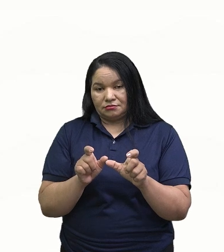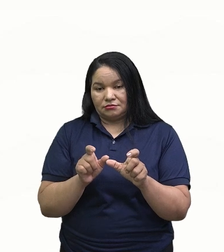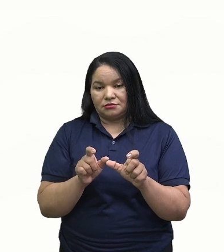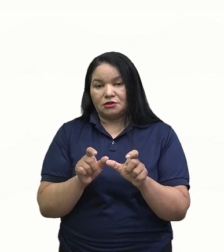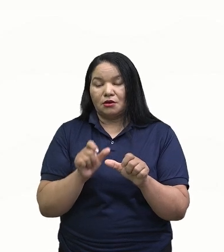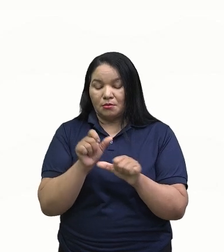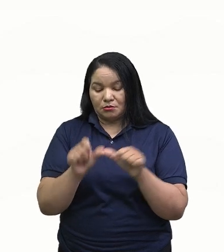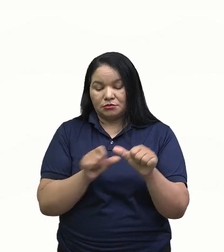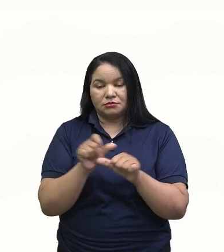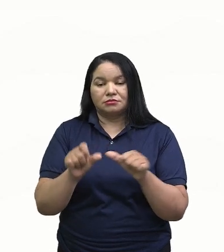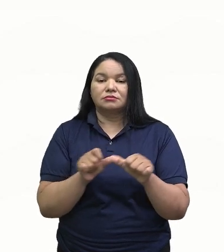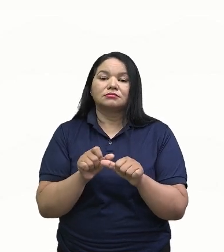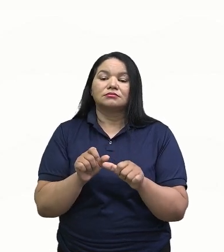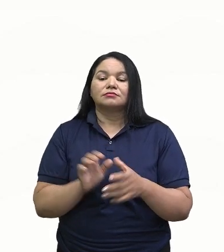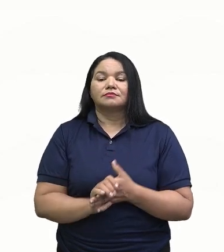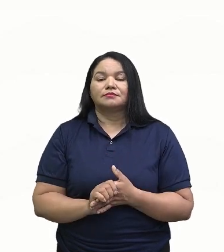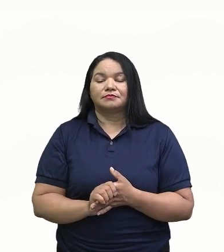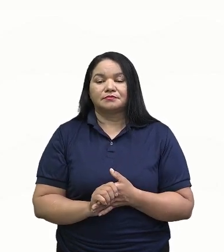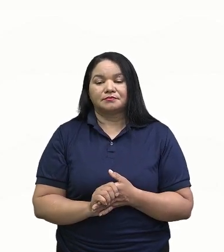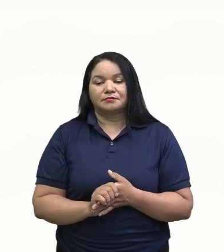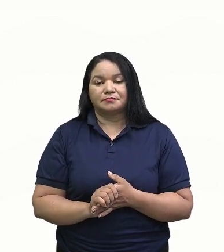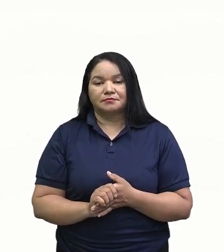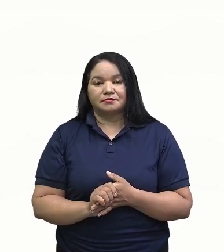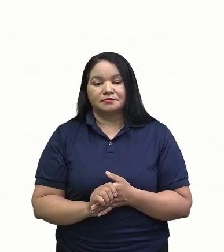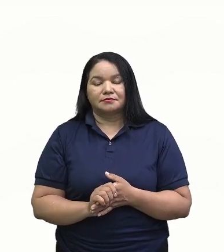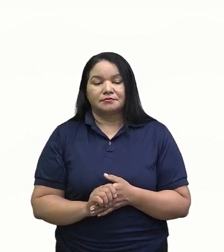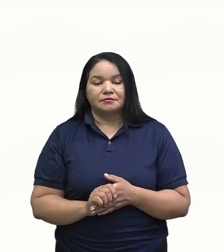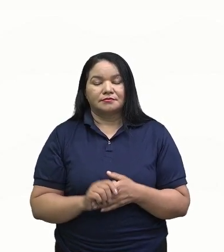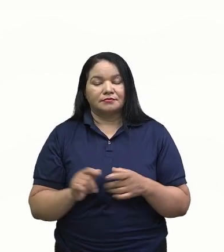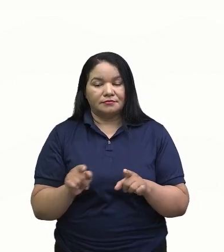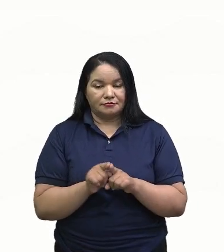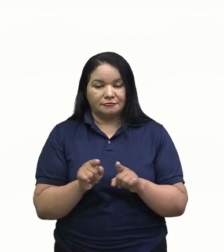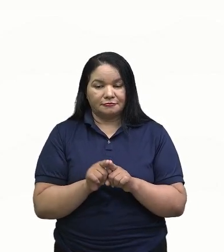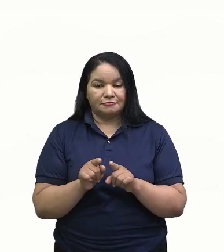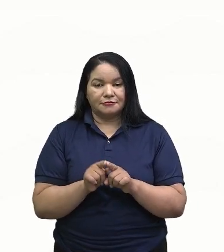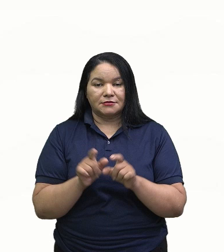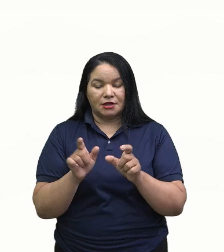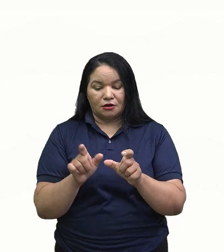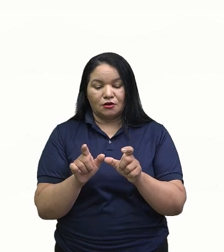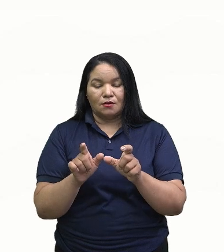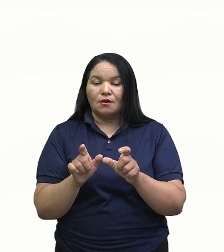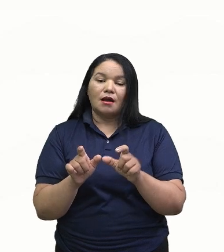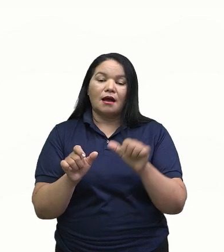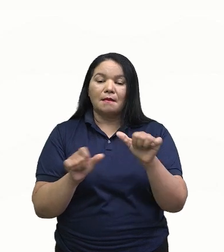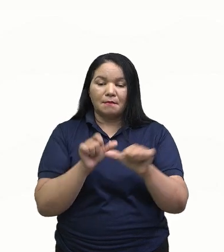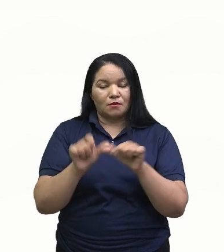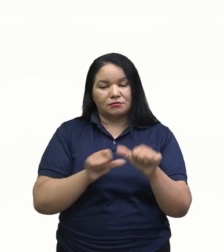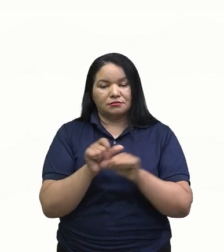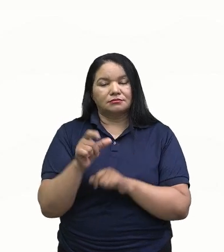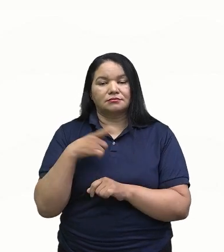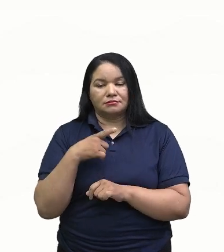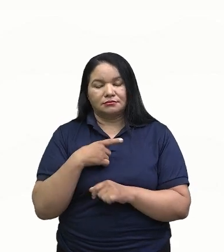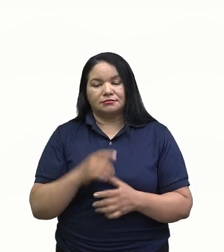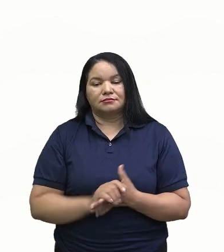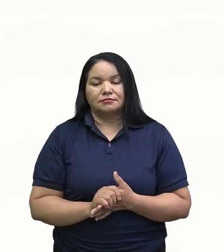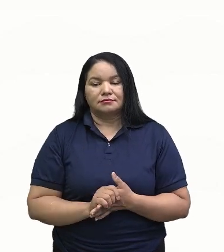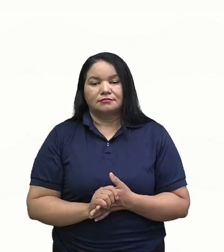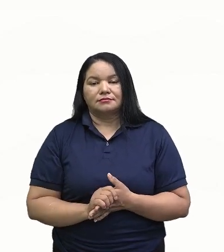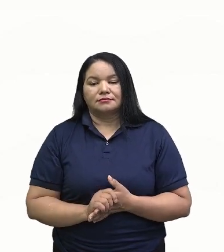se modificando de acordo com a conjugação do verbo. Então, por isso é que ele